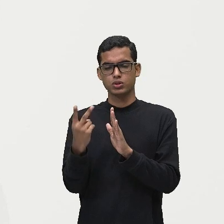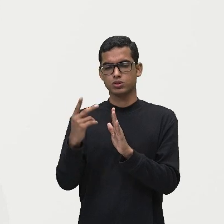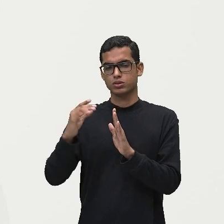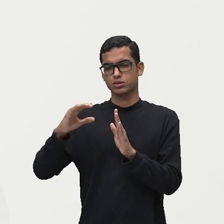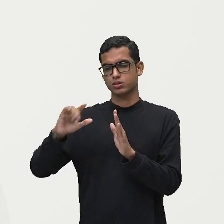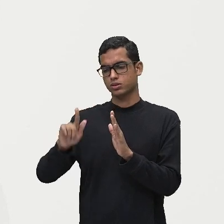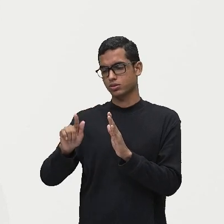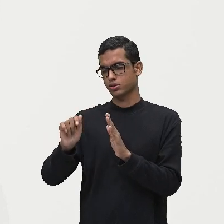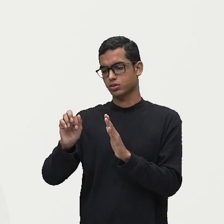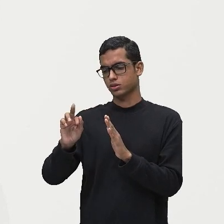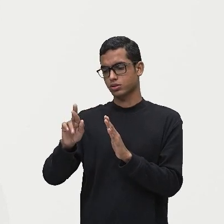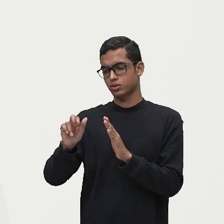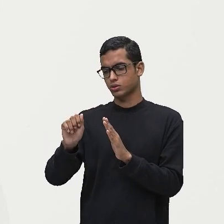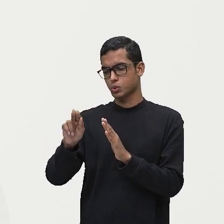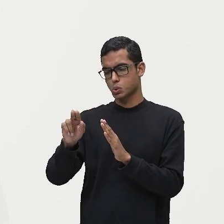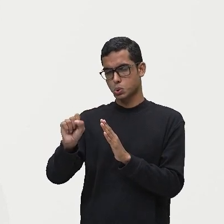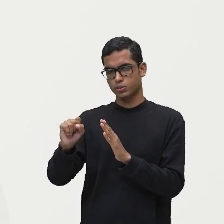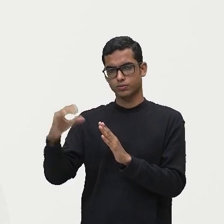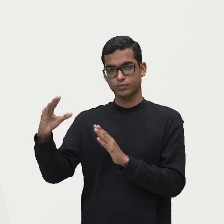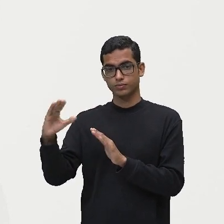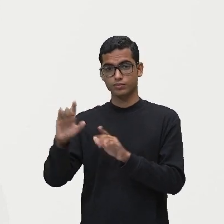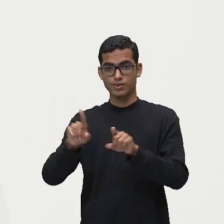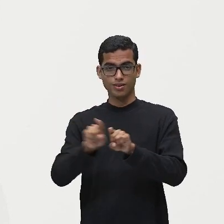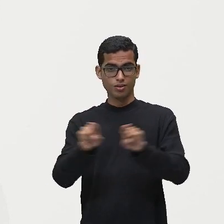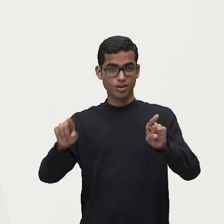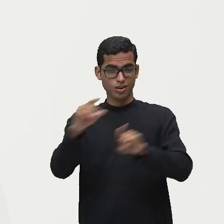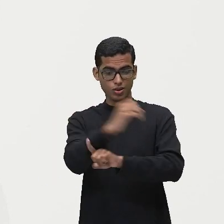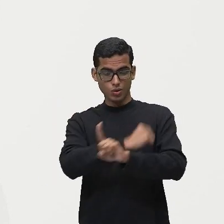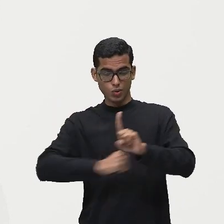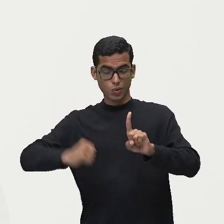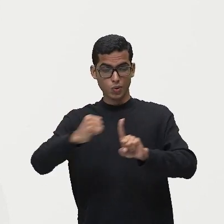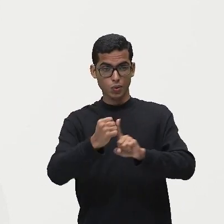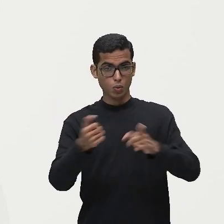Só que a nossa sociedade,